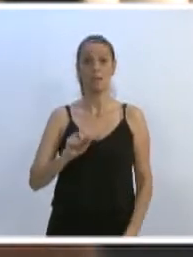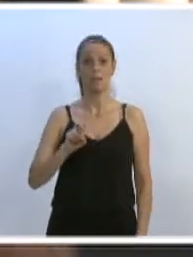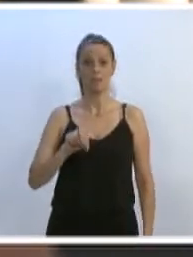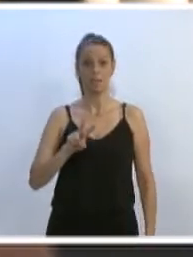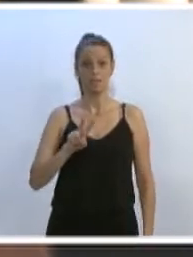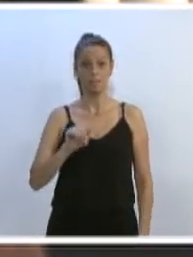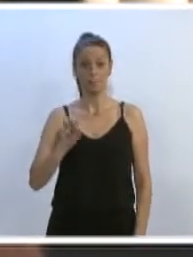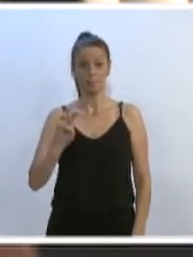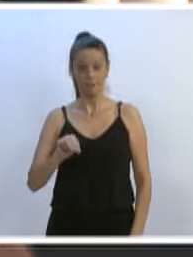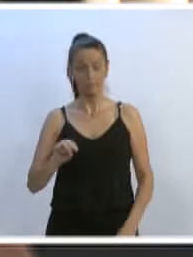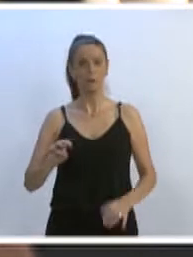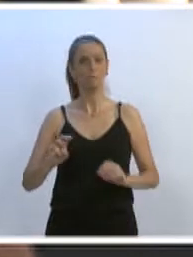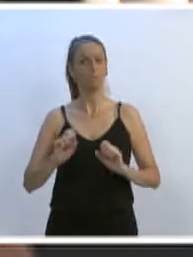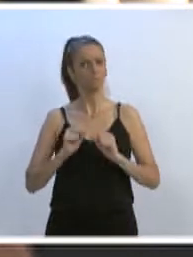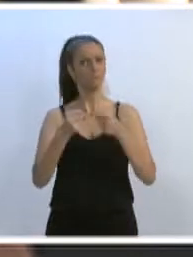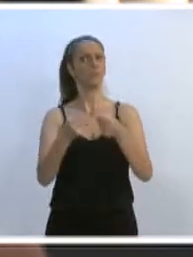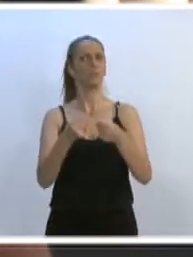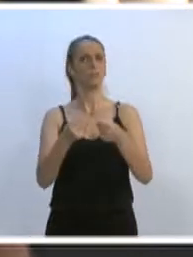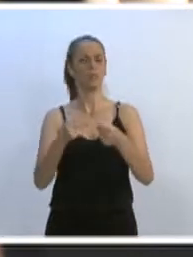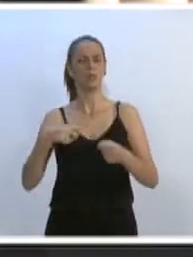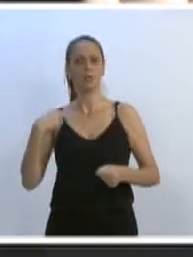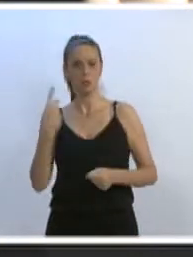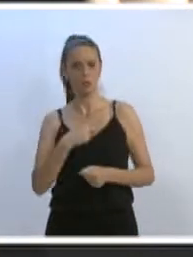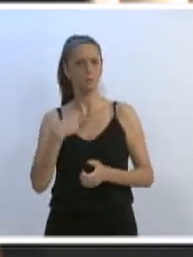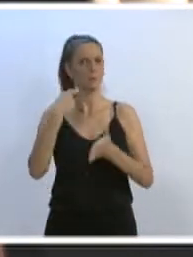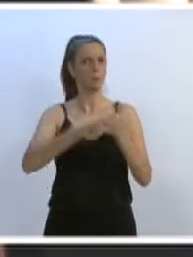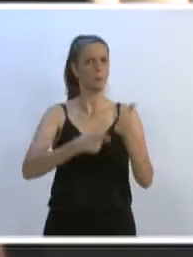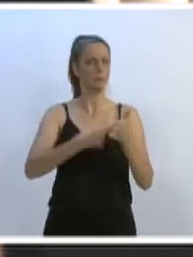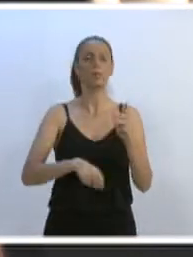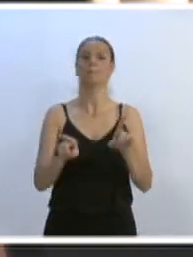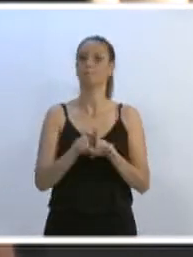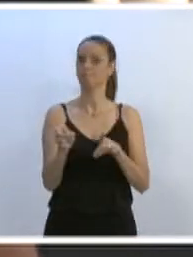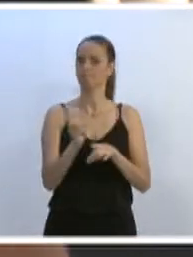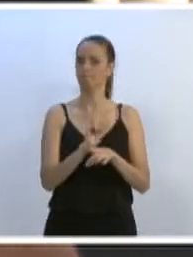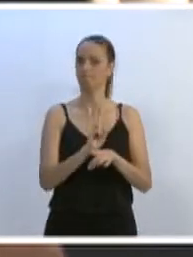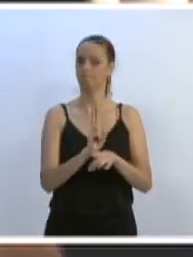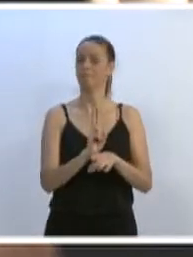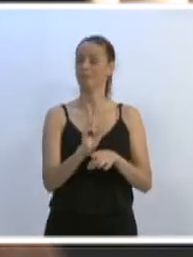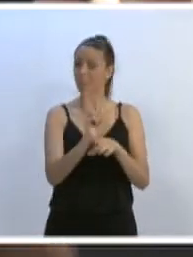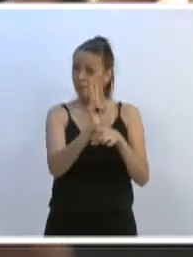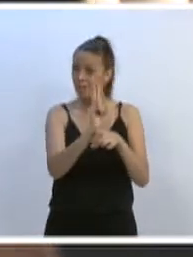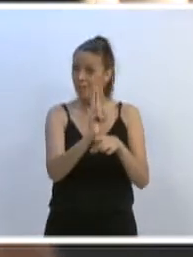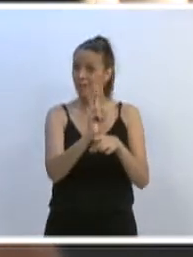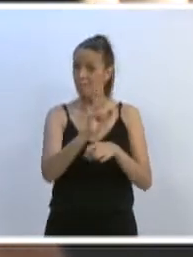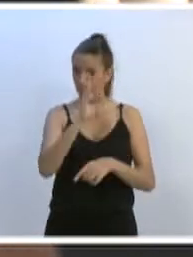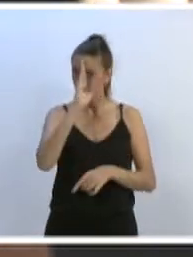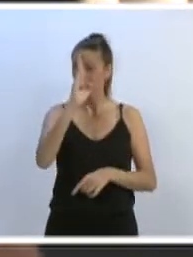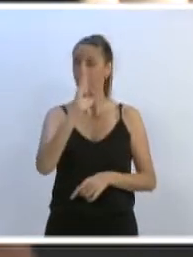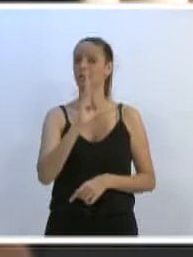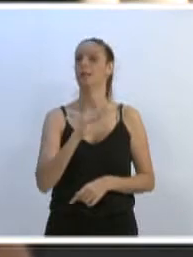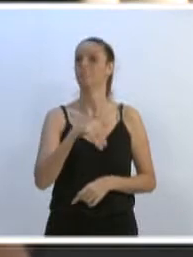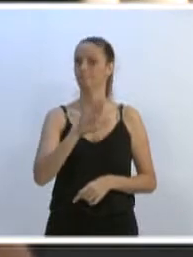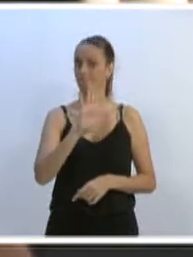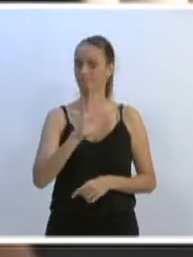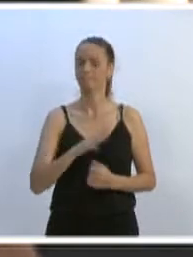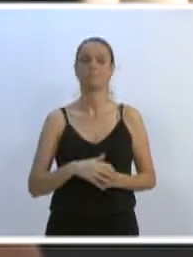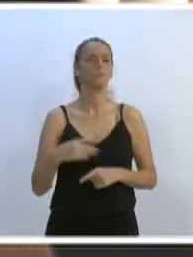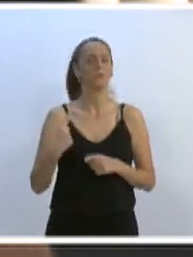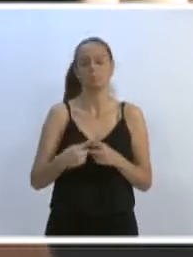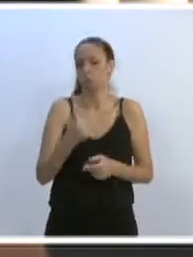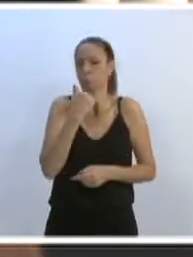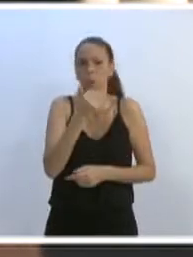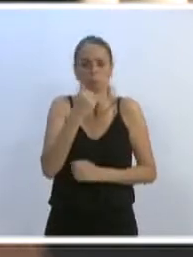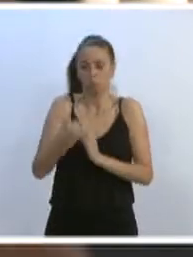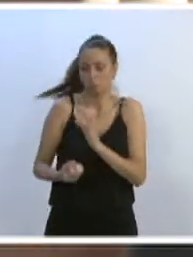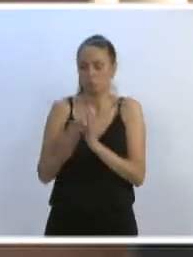fortalecer essa reivindicação ea fiscalização mais importante porque é não adianta a gente fazer uma comissão e não